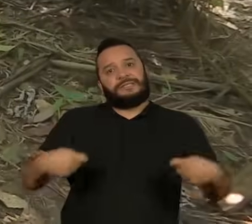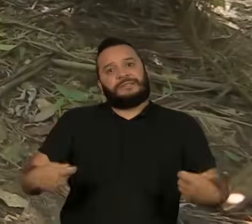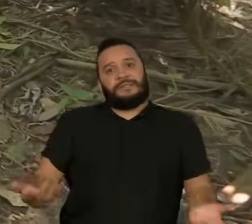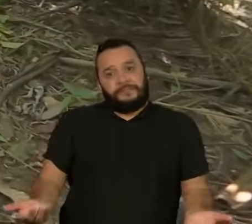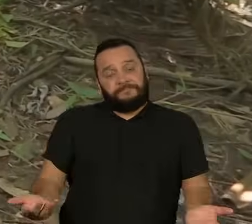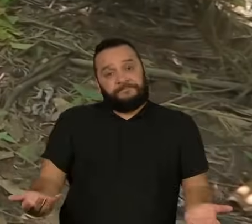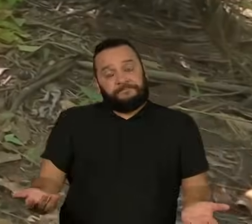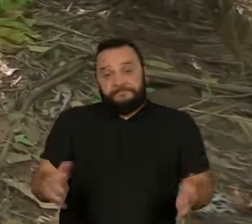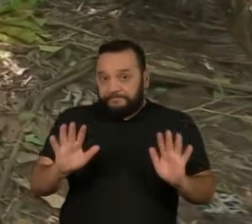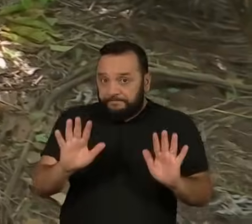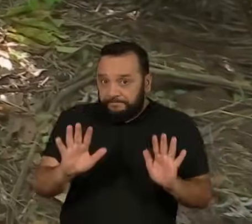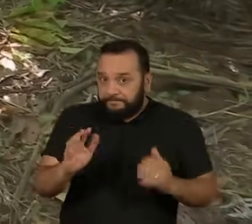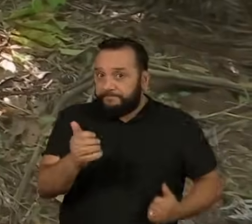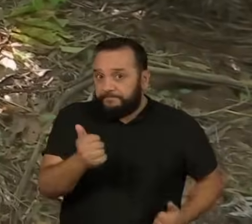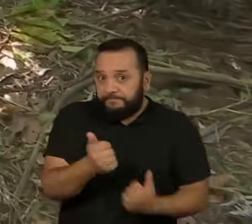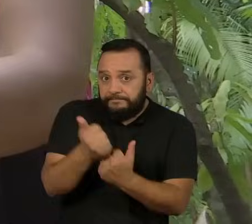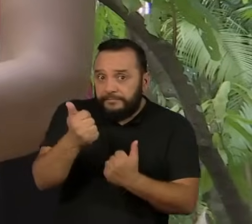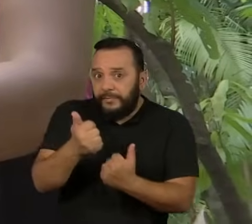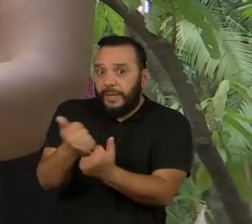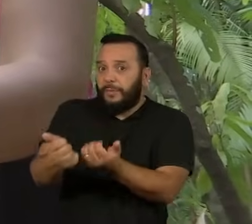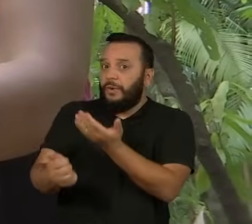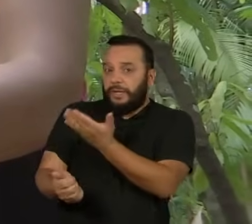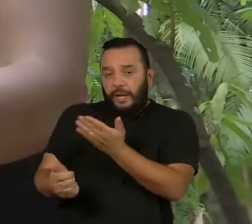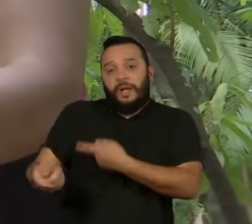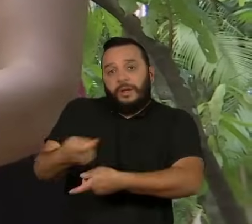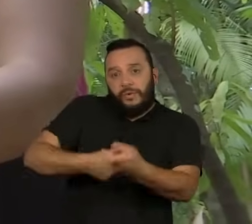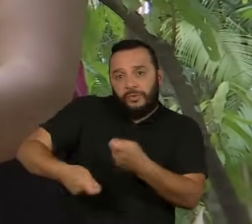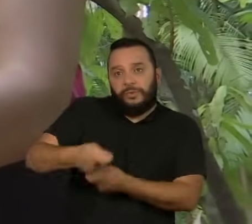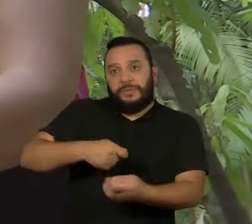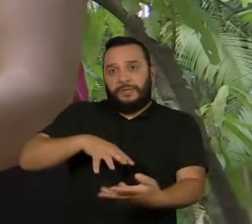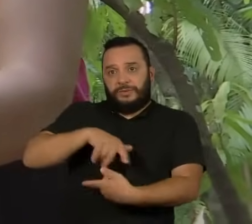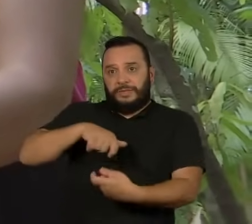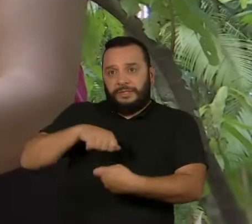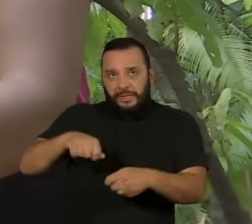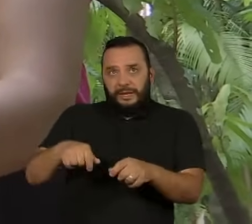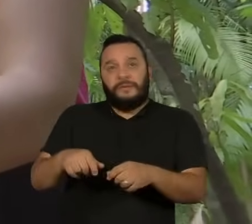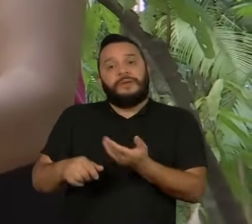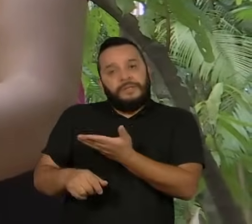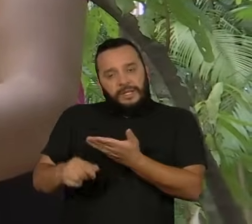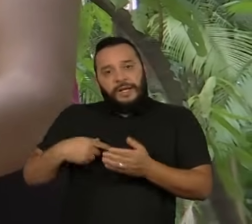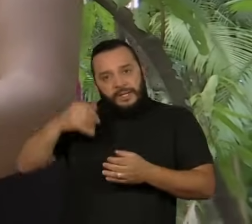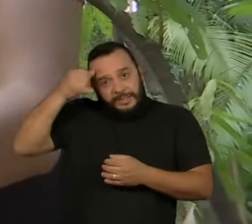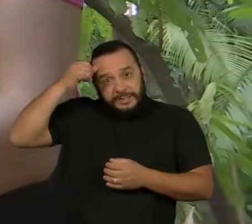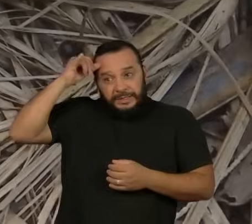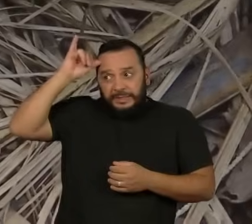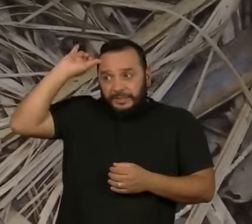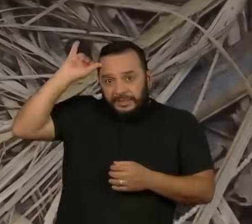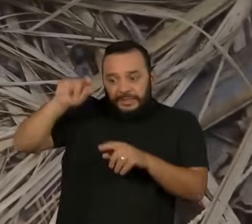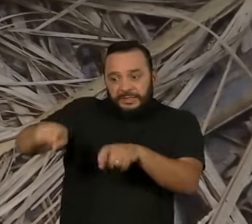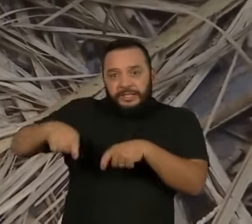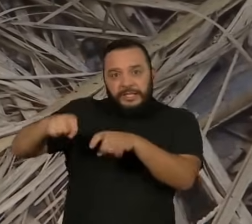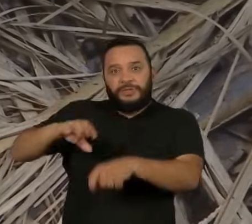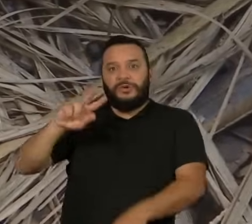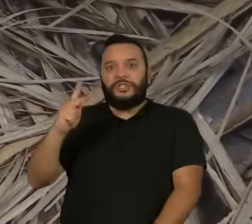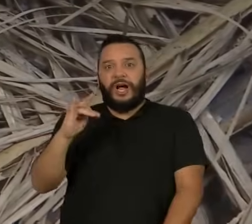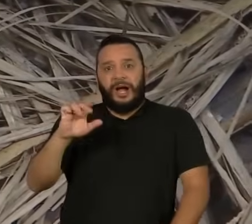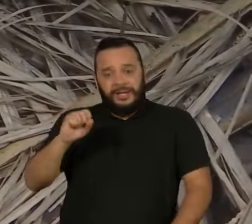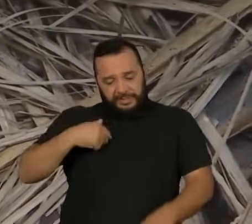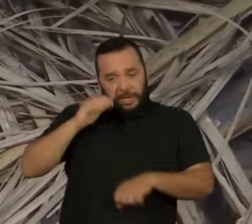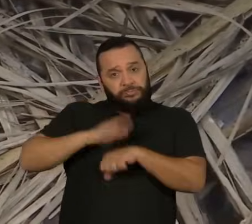E para apoiar as iniciativas de bioeconomia, planto no sítio do seu Charles uma muda do